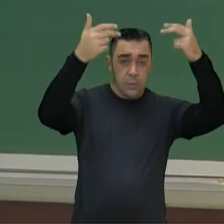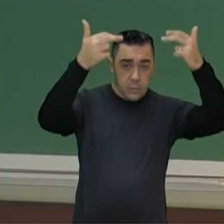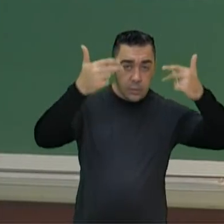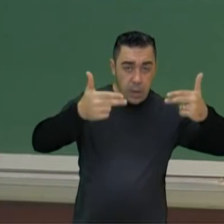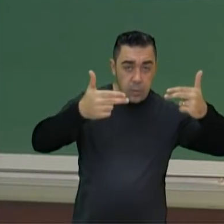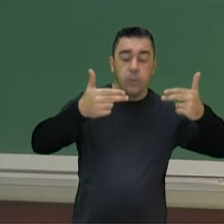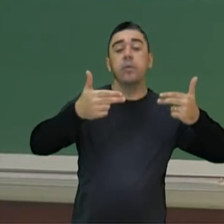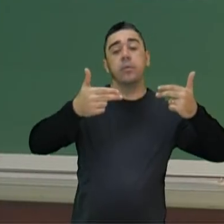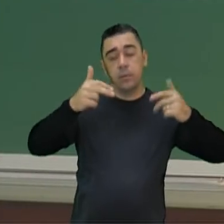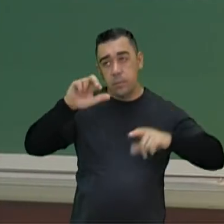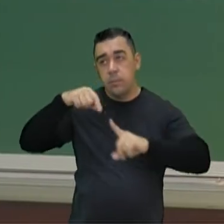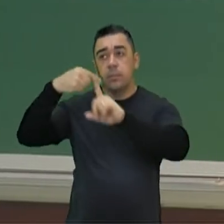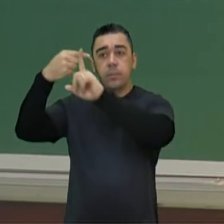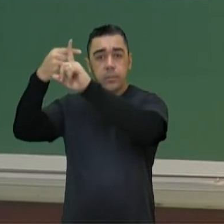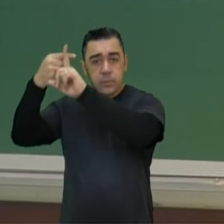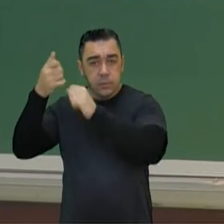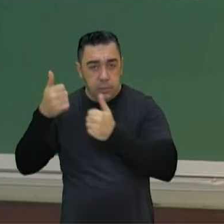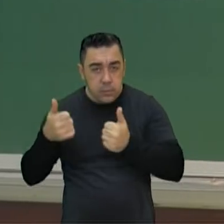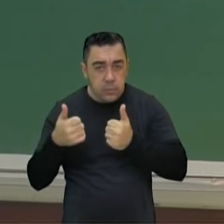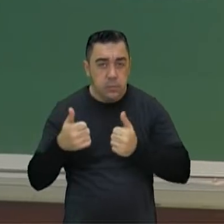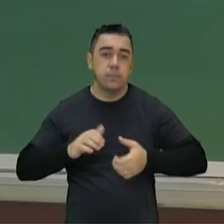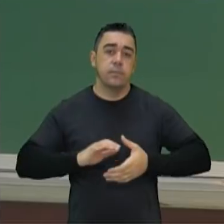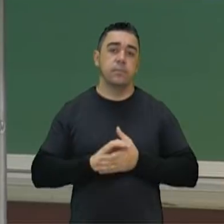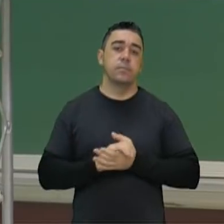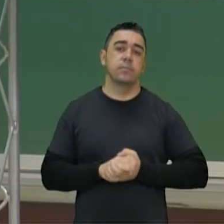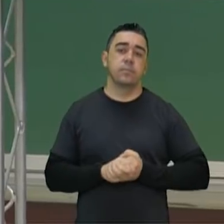Sinais iguais, sinal positivo.